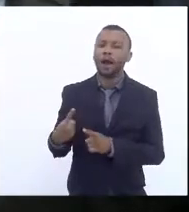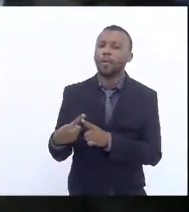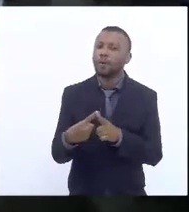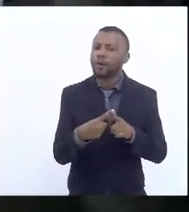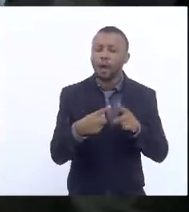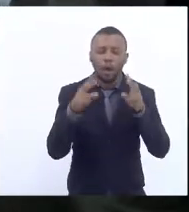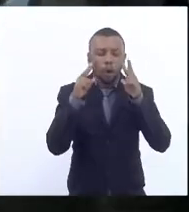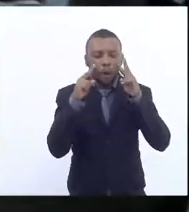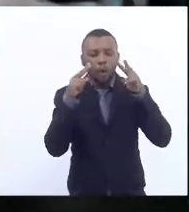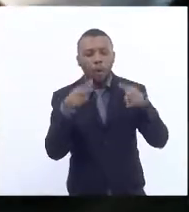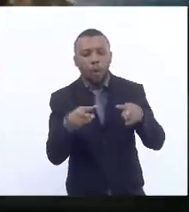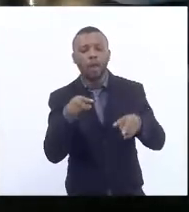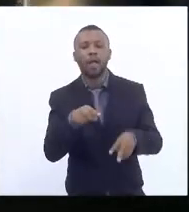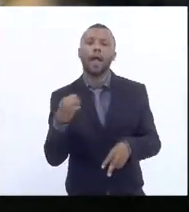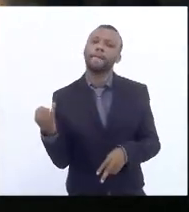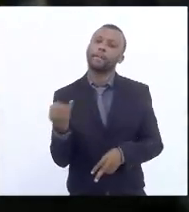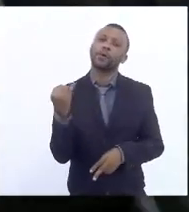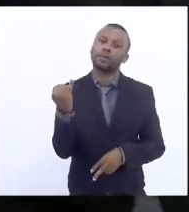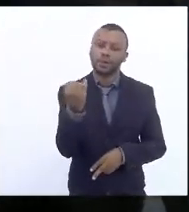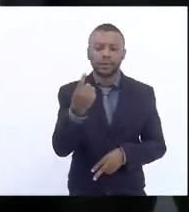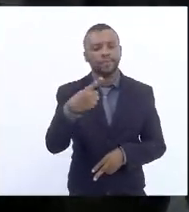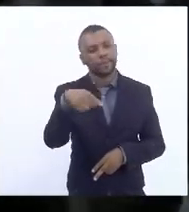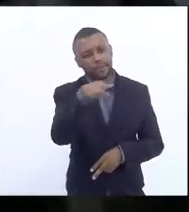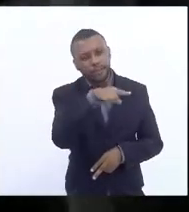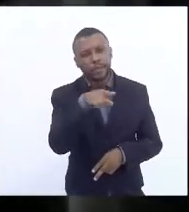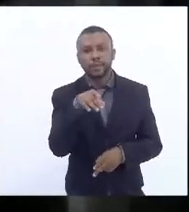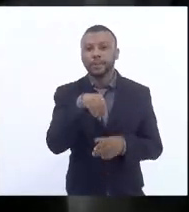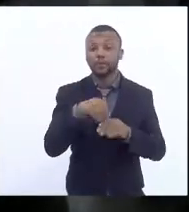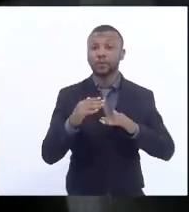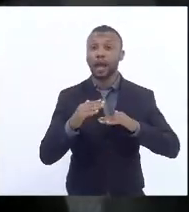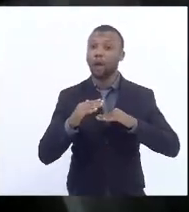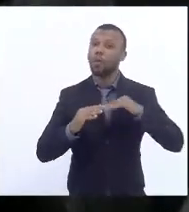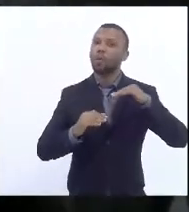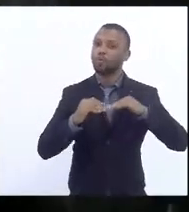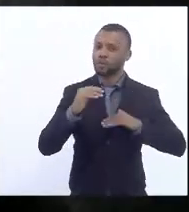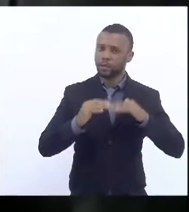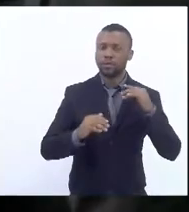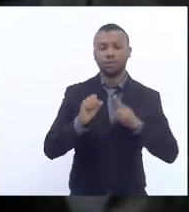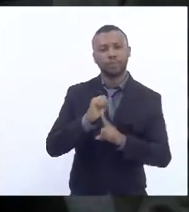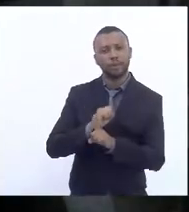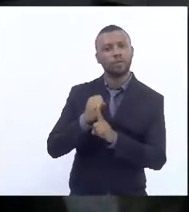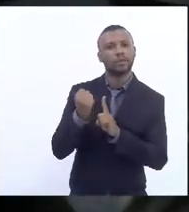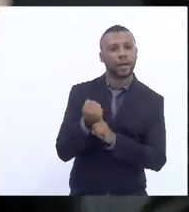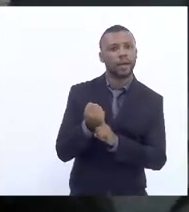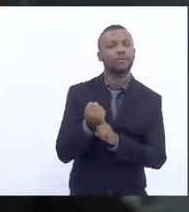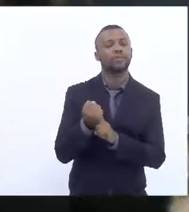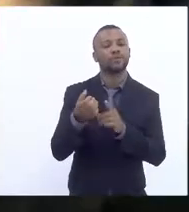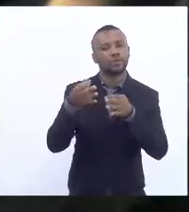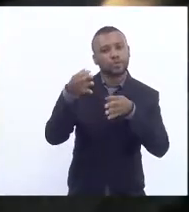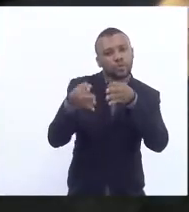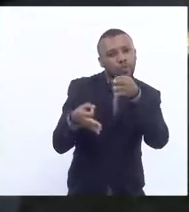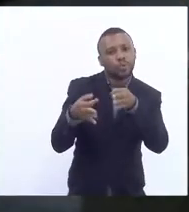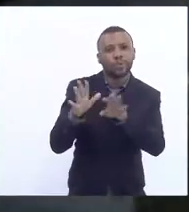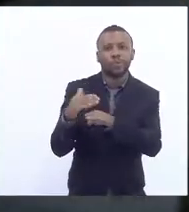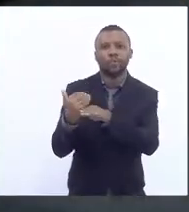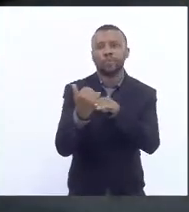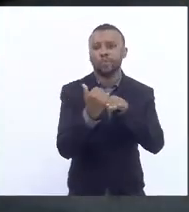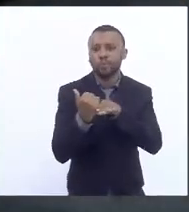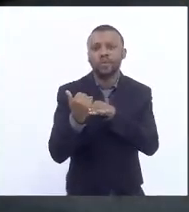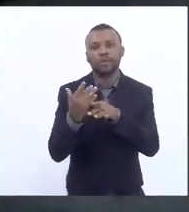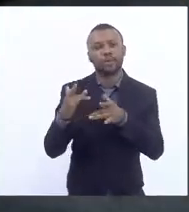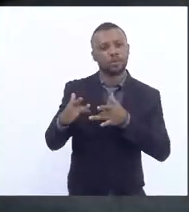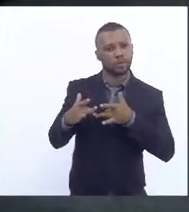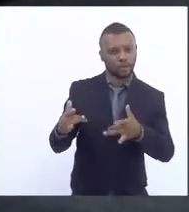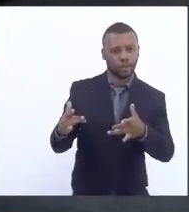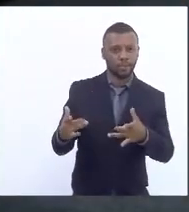reconheço a importância de vocês na construção de uma sociedade justa e solidária. E queria pedir, presidente,